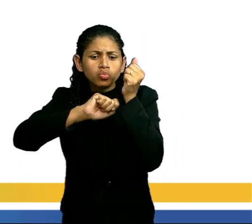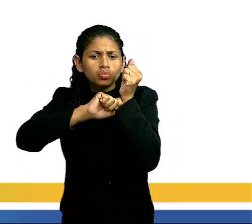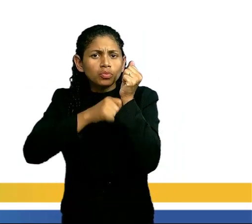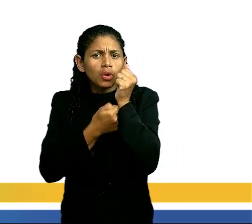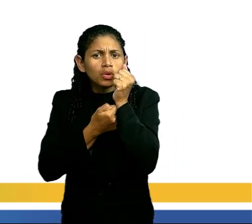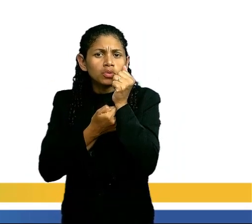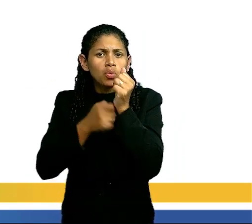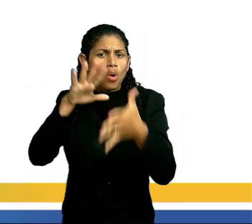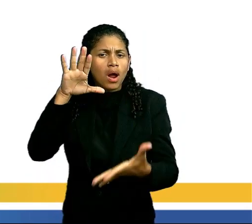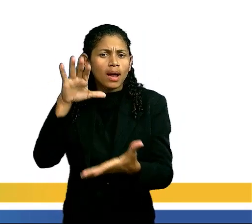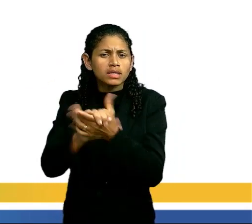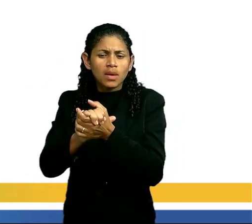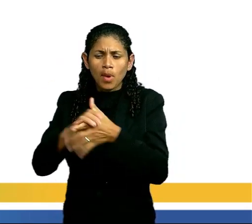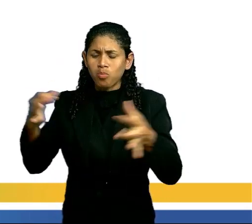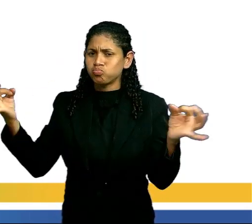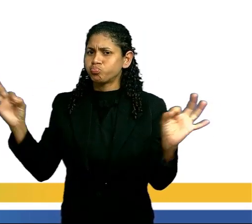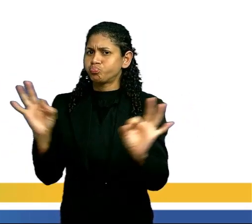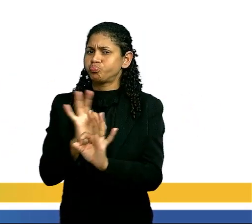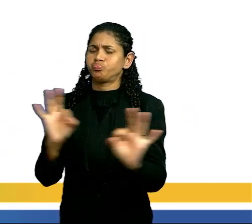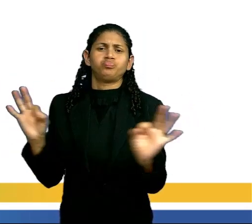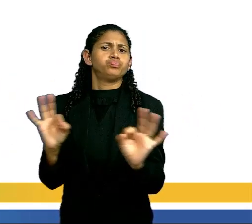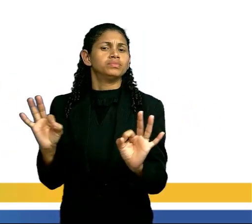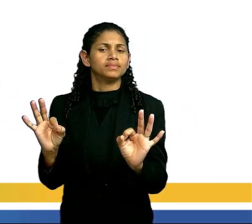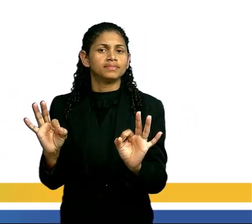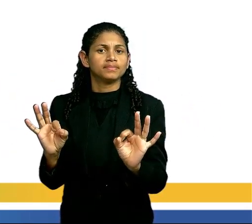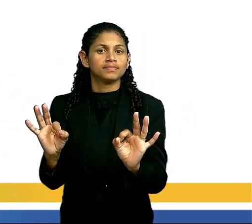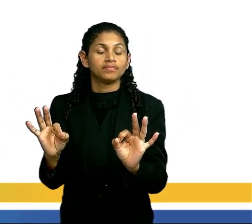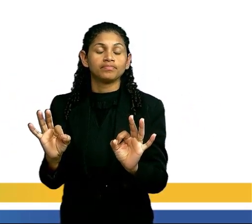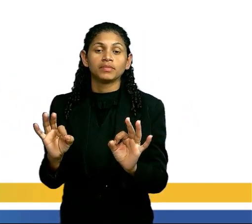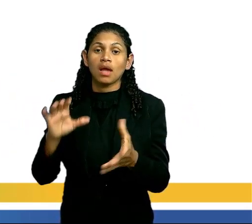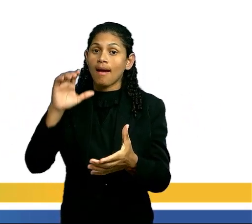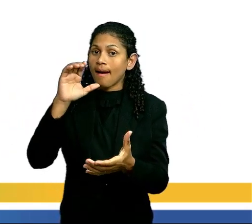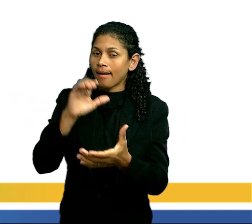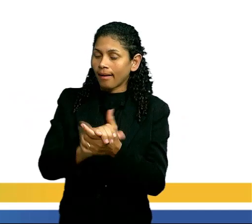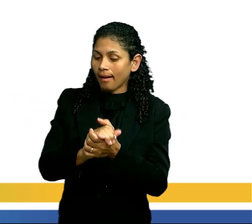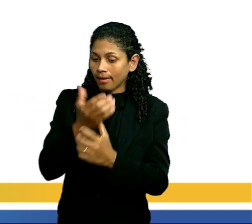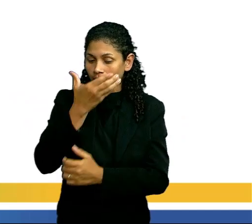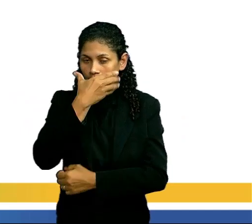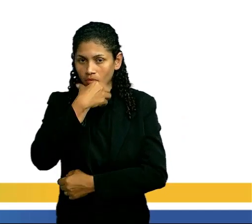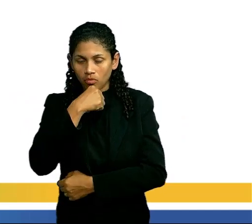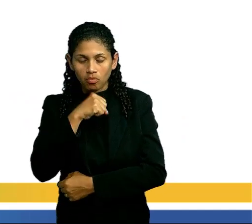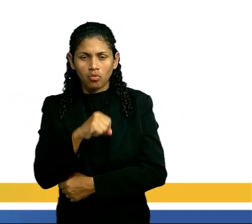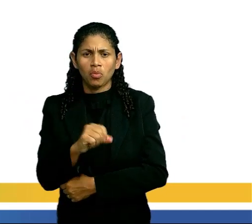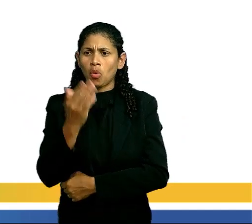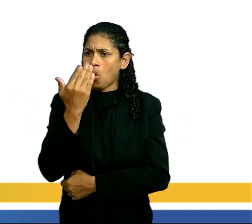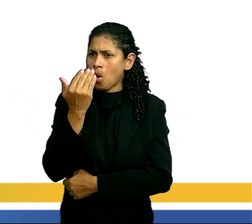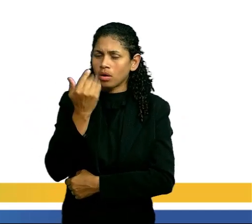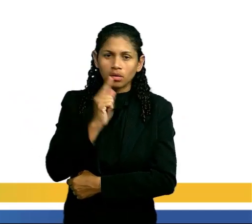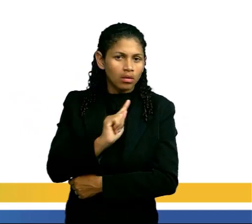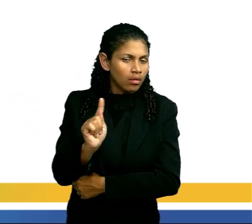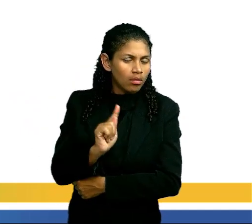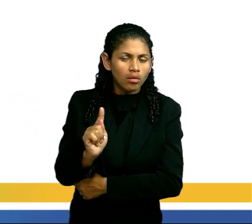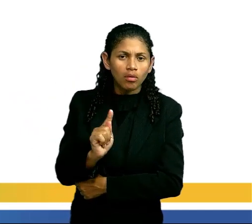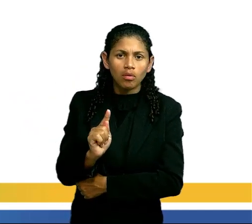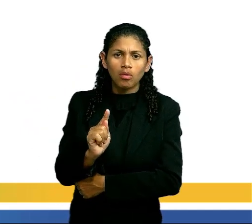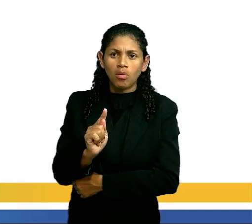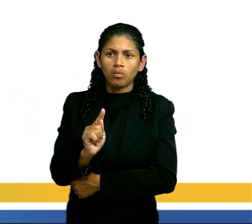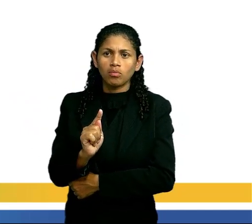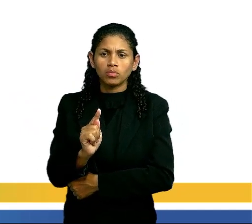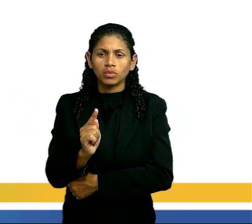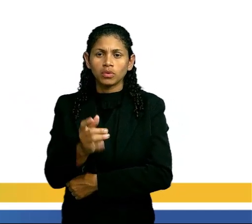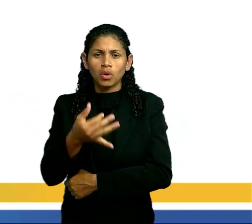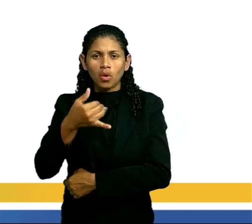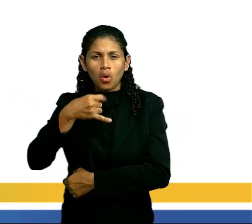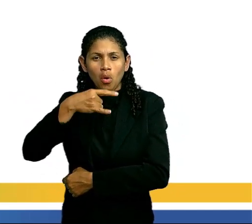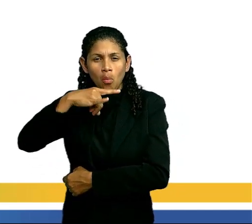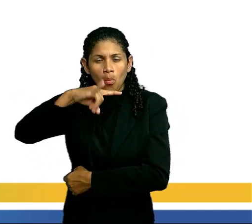perfeito? E aí no segundo quadro diz: case com um homem que não coma muito, não beba ou